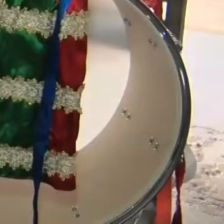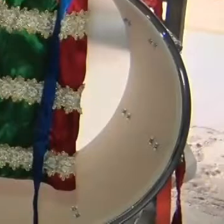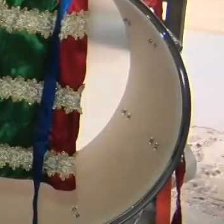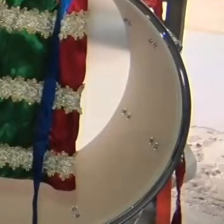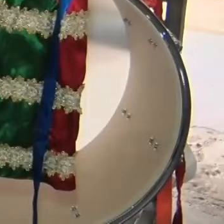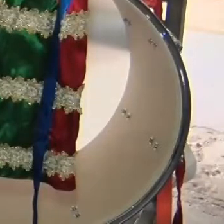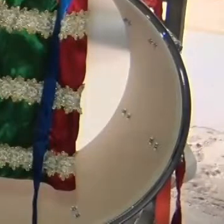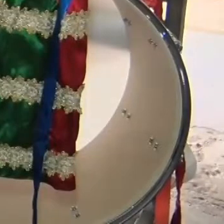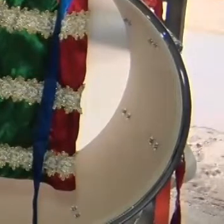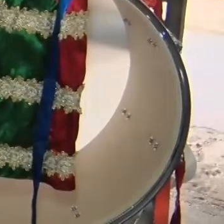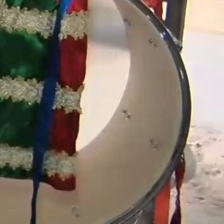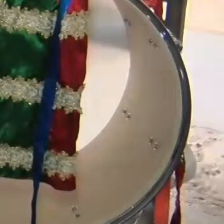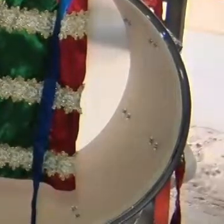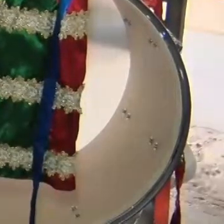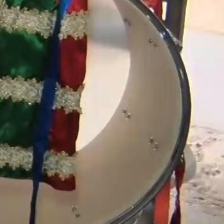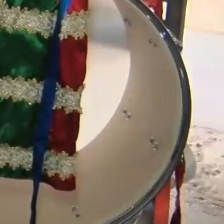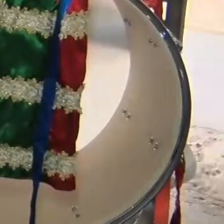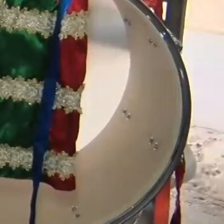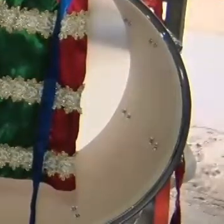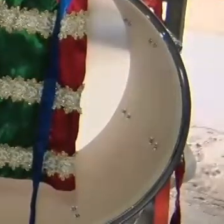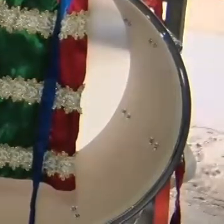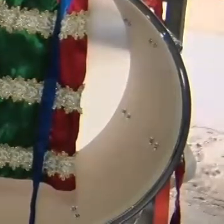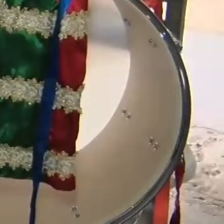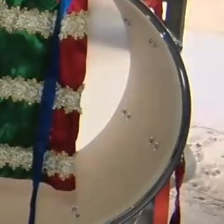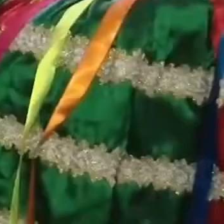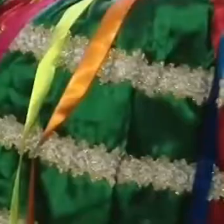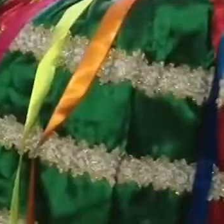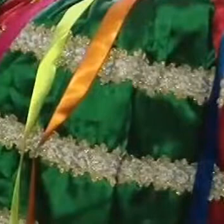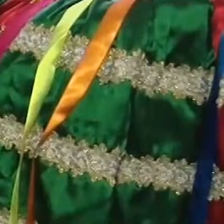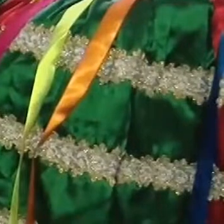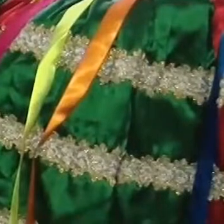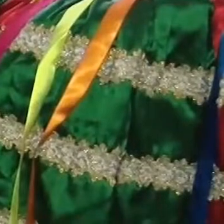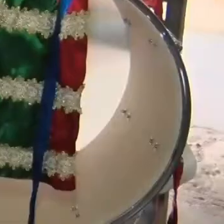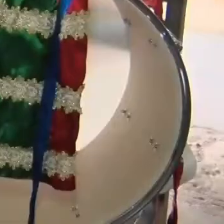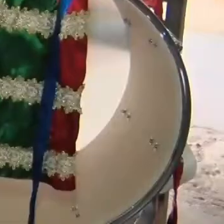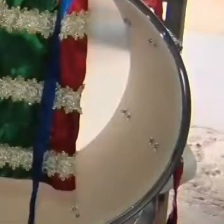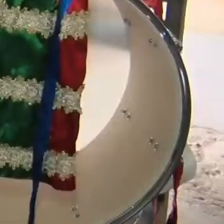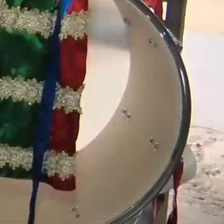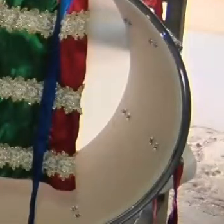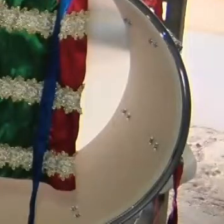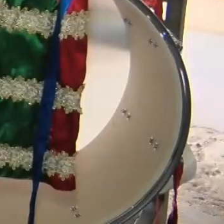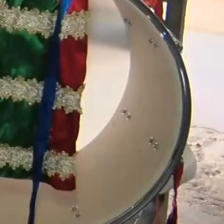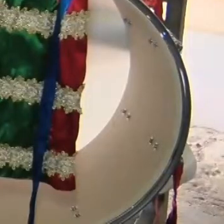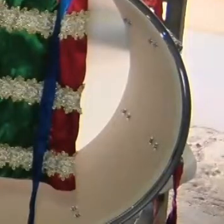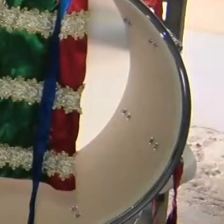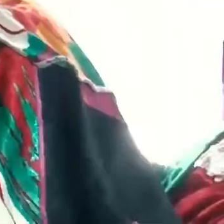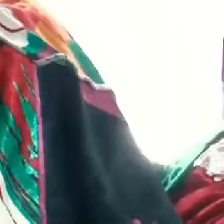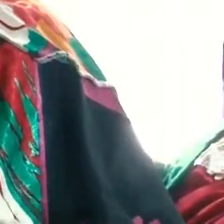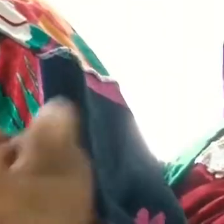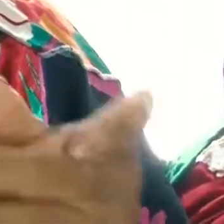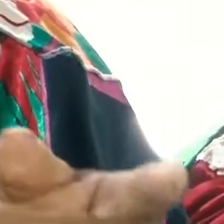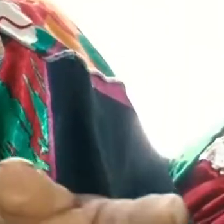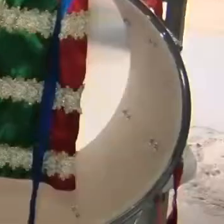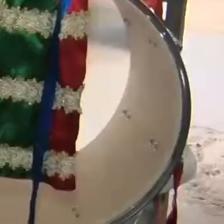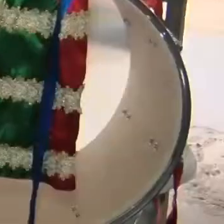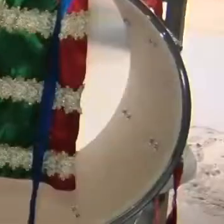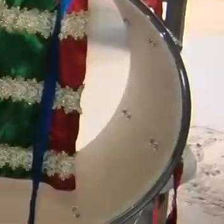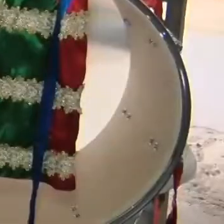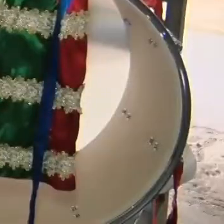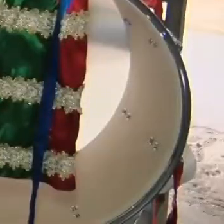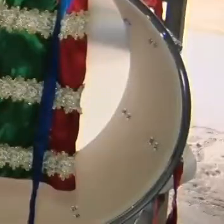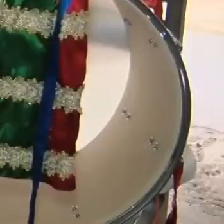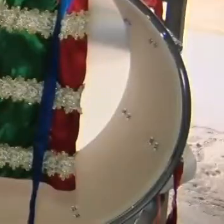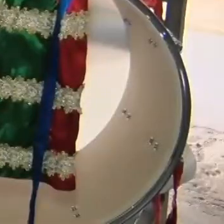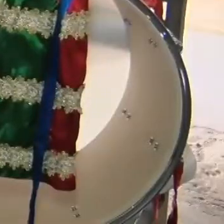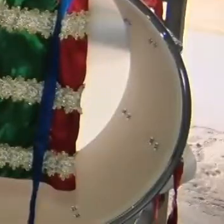Meu apelido é Mestre Sabal, mas meu nome é Antônio dos Santos, 74. O rezado é de 1805. Meu bisavô para meu